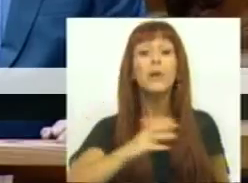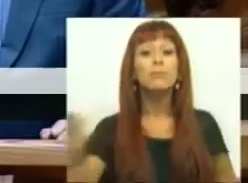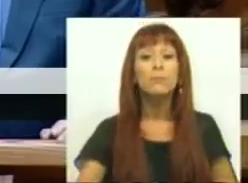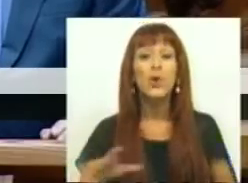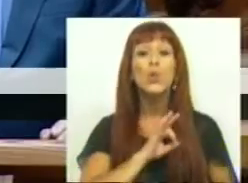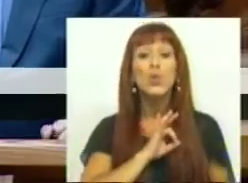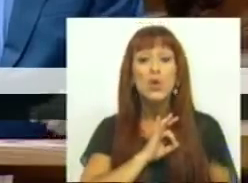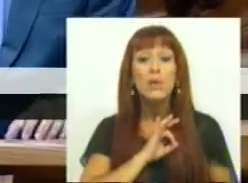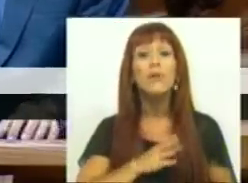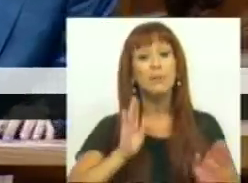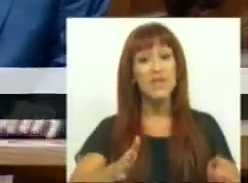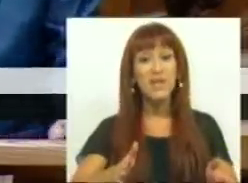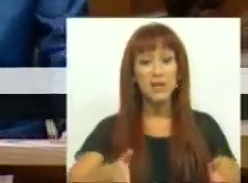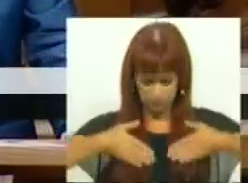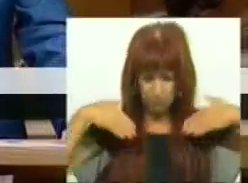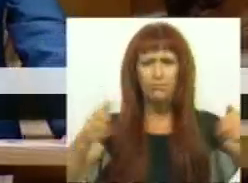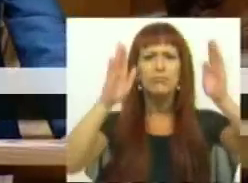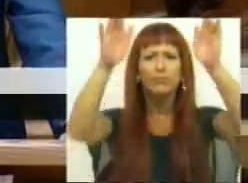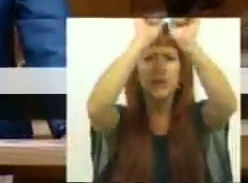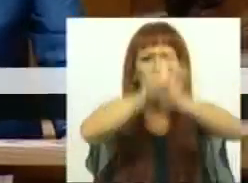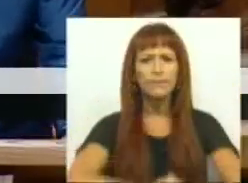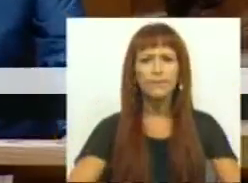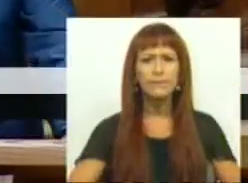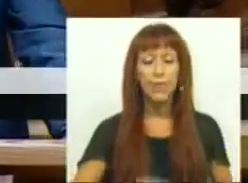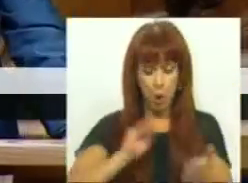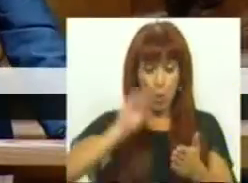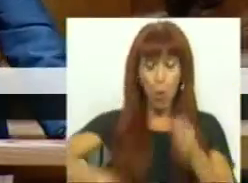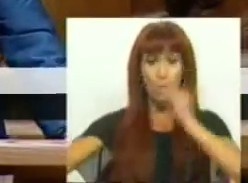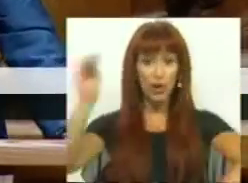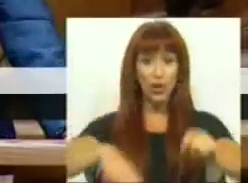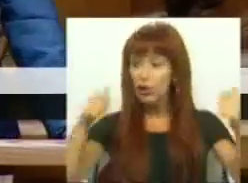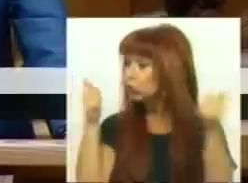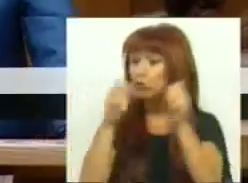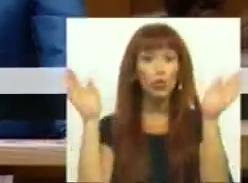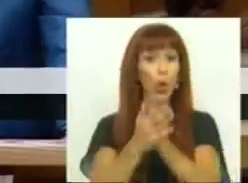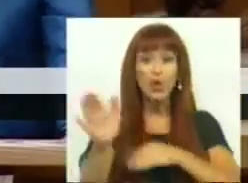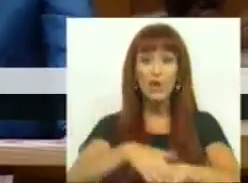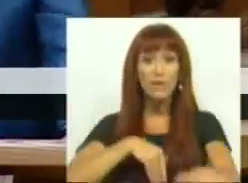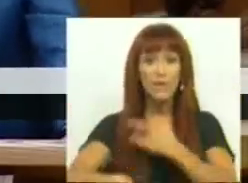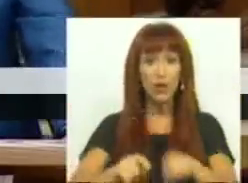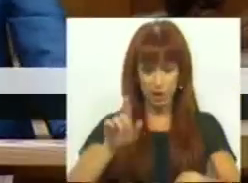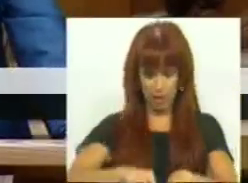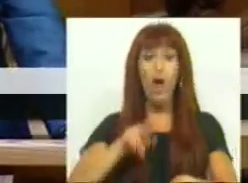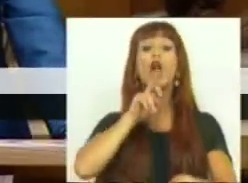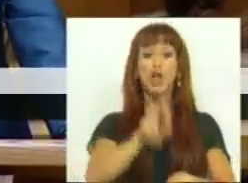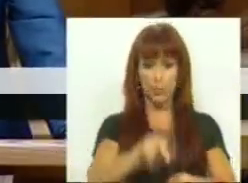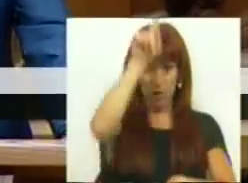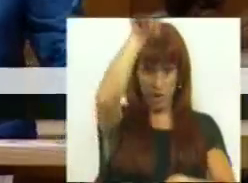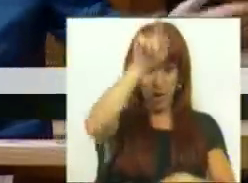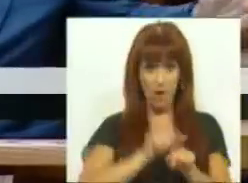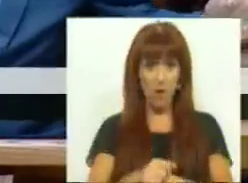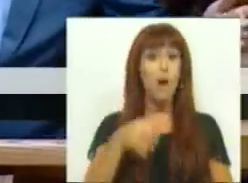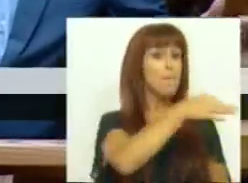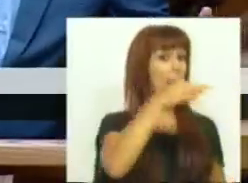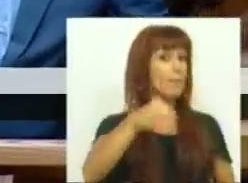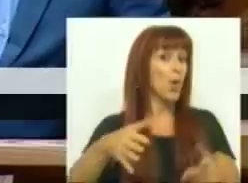Primeiro-Ministro, o senhor deve ser demitido. E o contrato eleitoral que todos estabeleceram e pelo qual respondem,